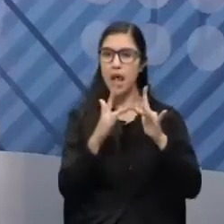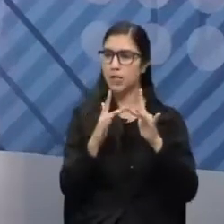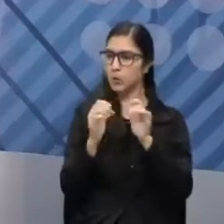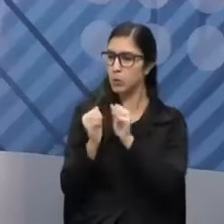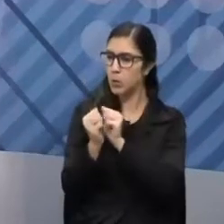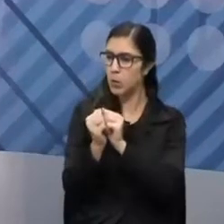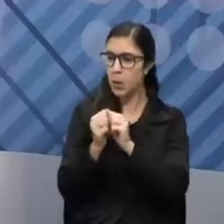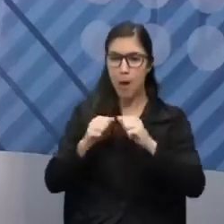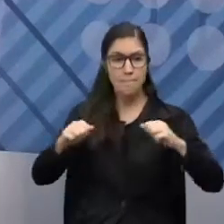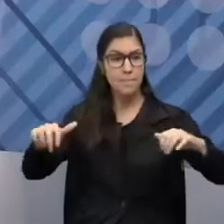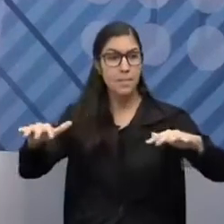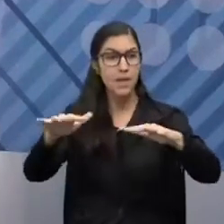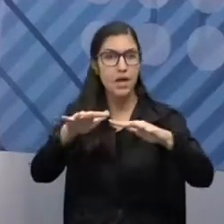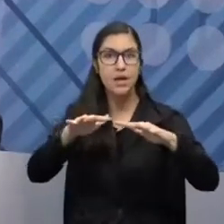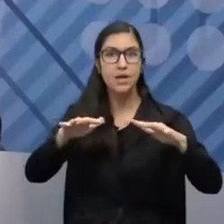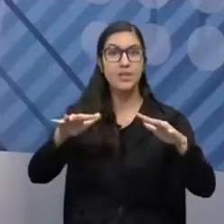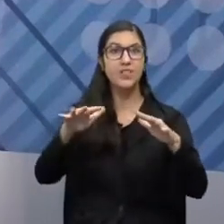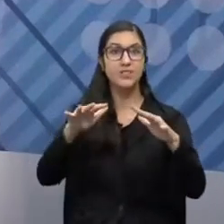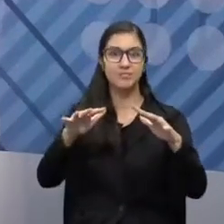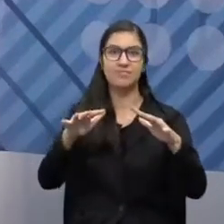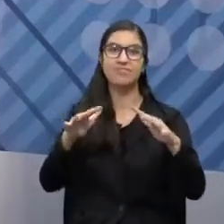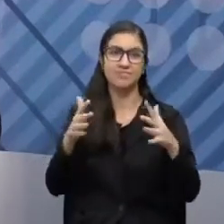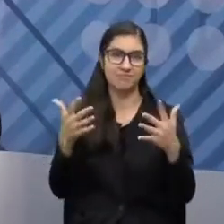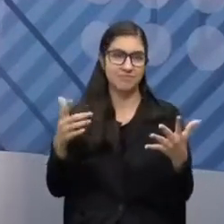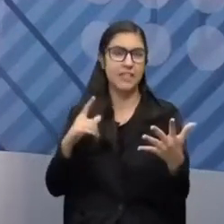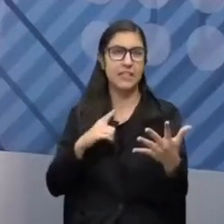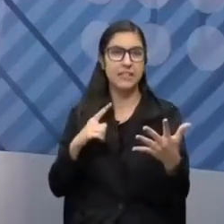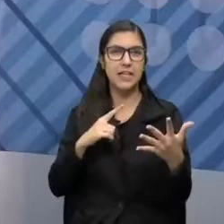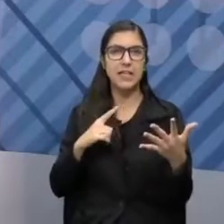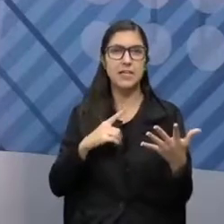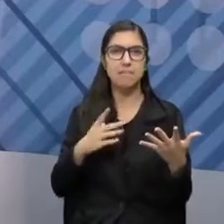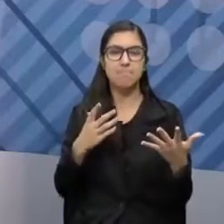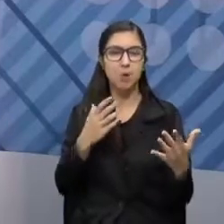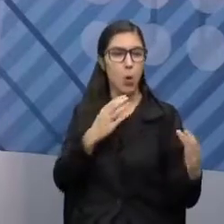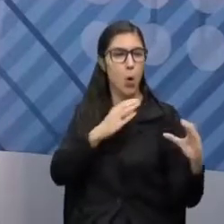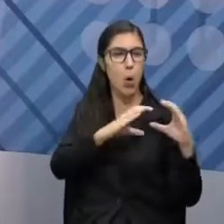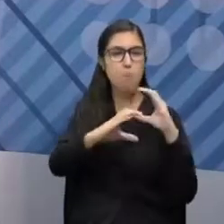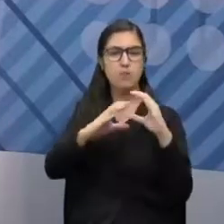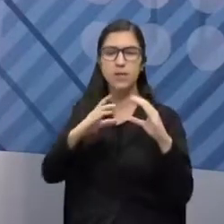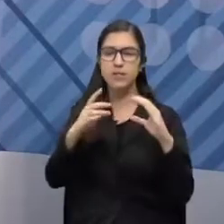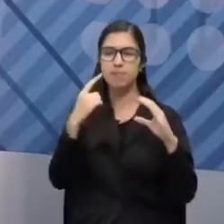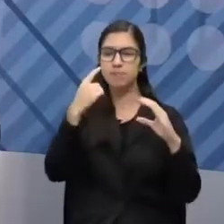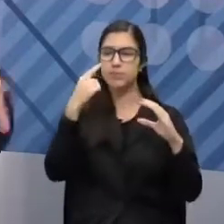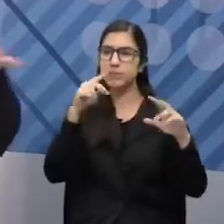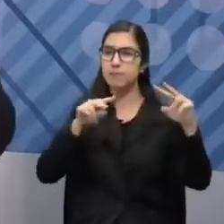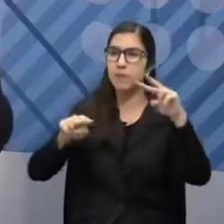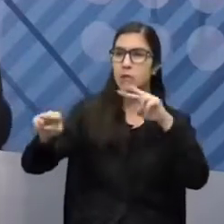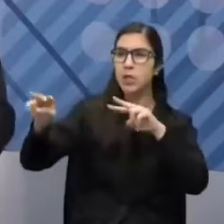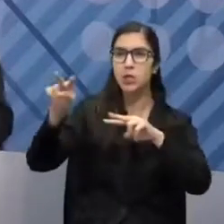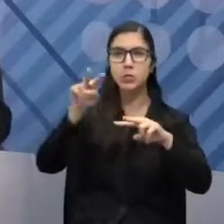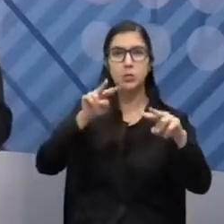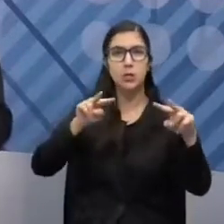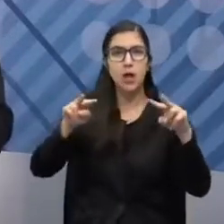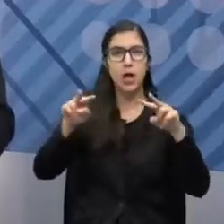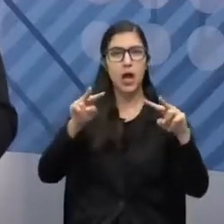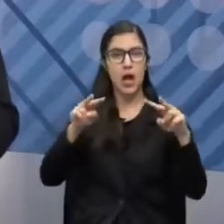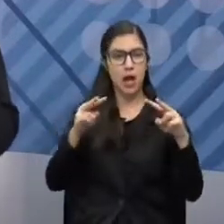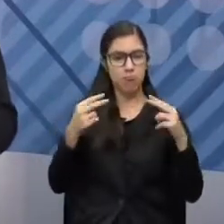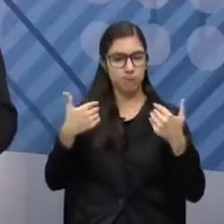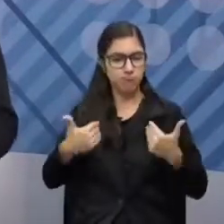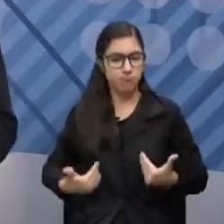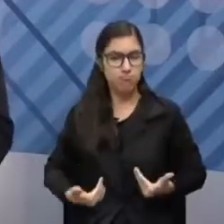e do ambiente, certo? Tem uma comunicação visual sinestésica, em